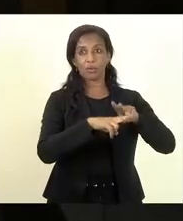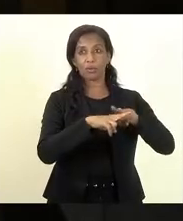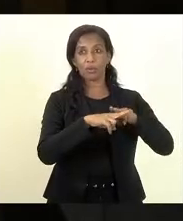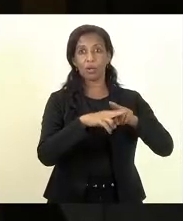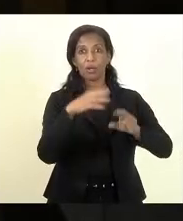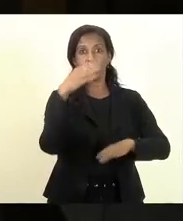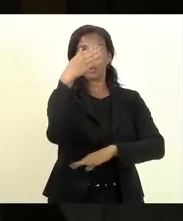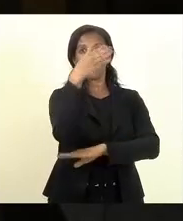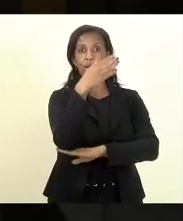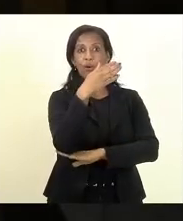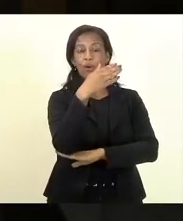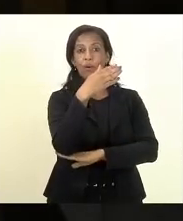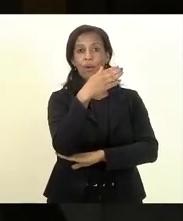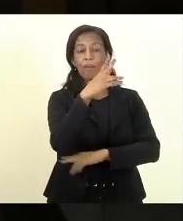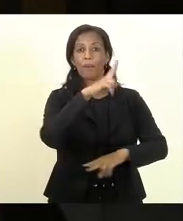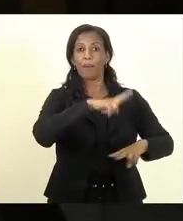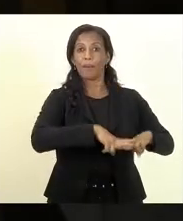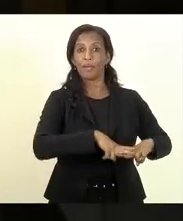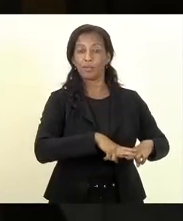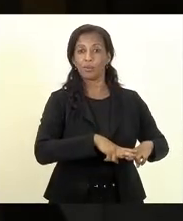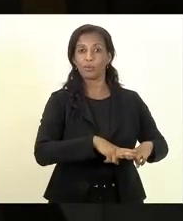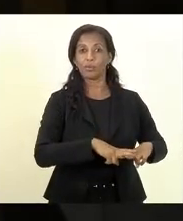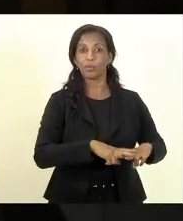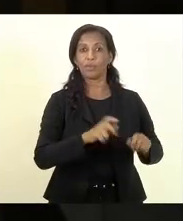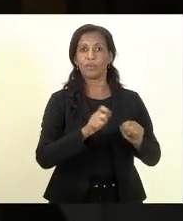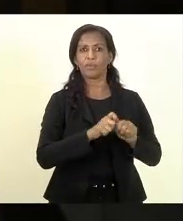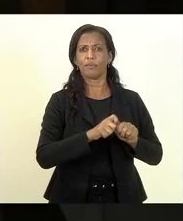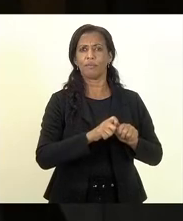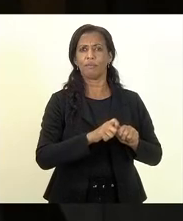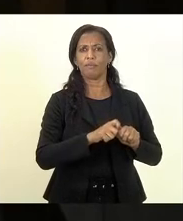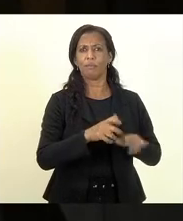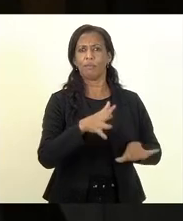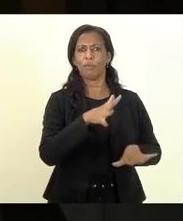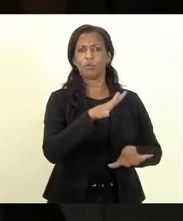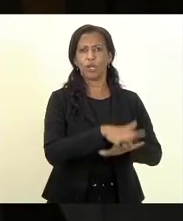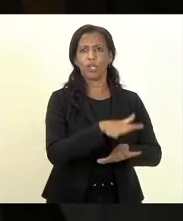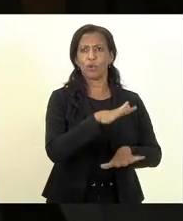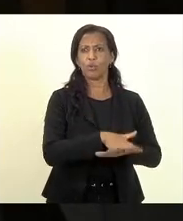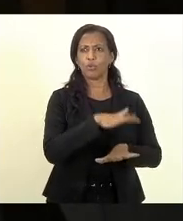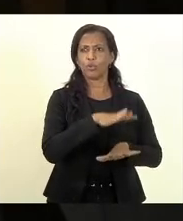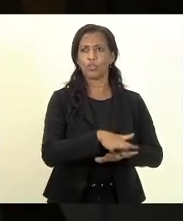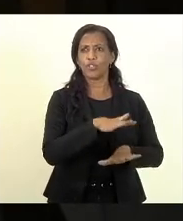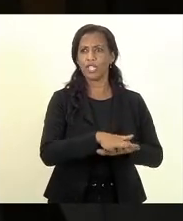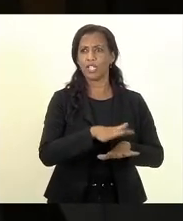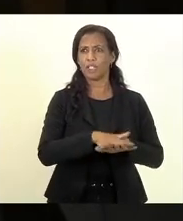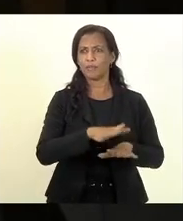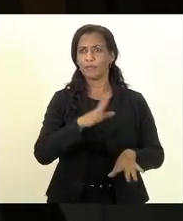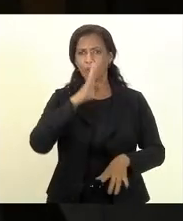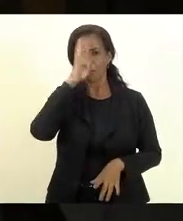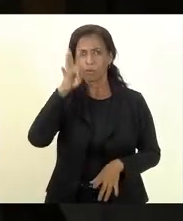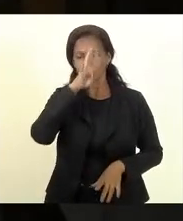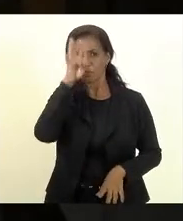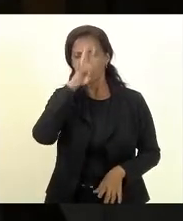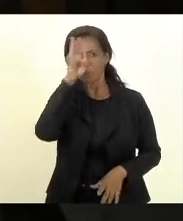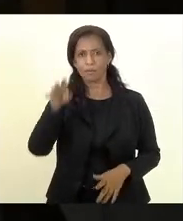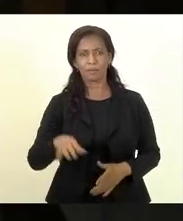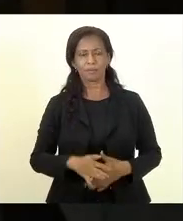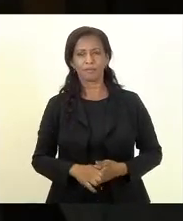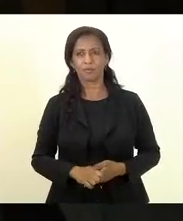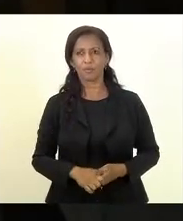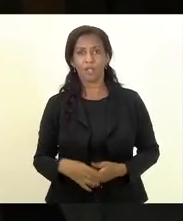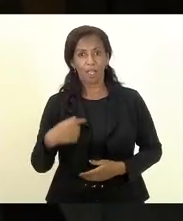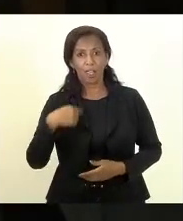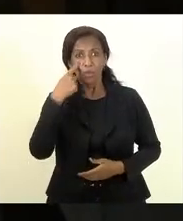hotel, para preso fazer sexo. É um absurdo. É um absurdo. E eu peguei